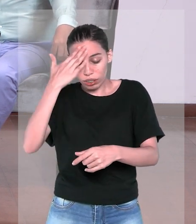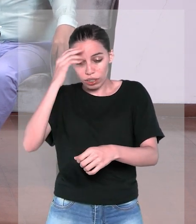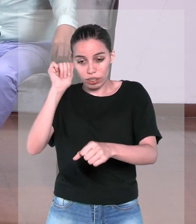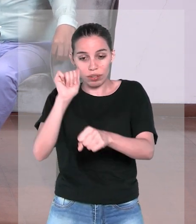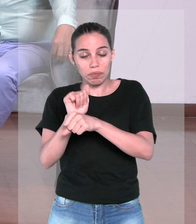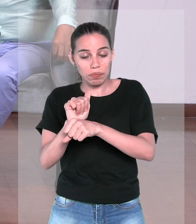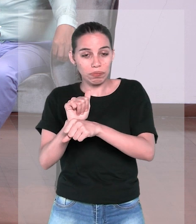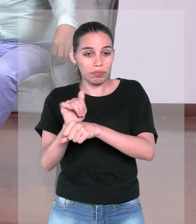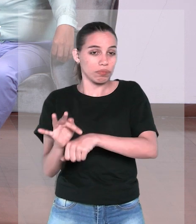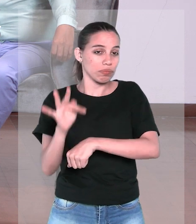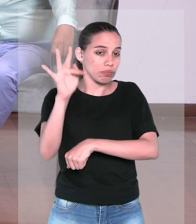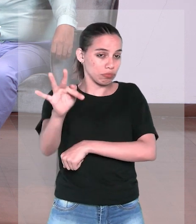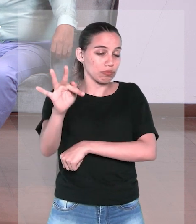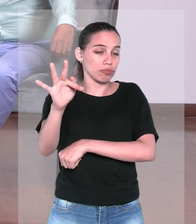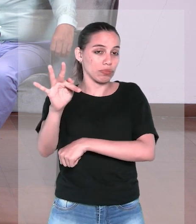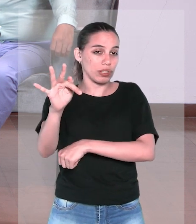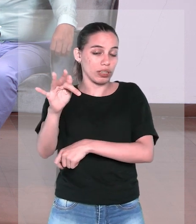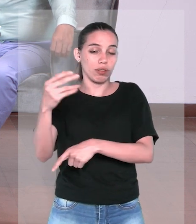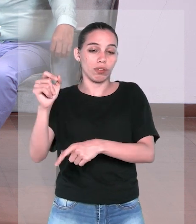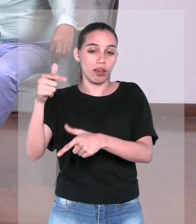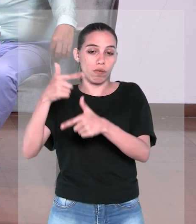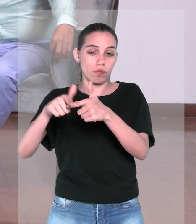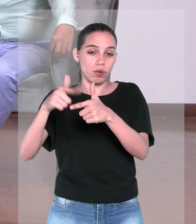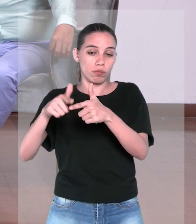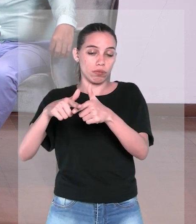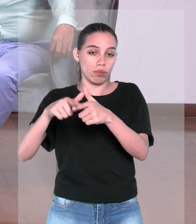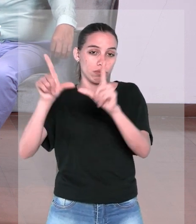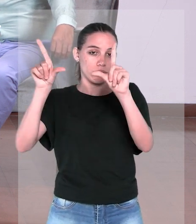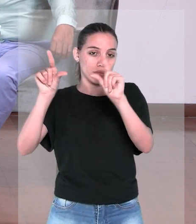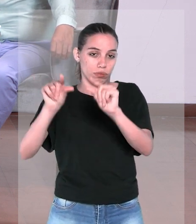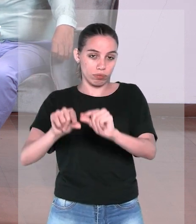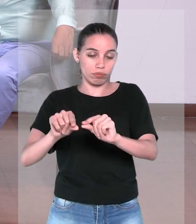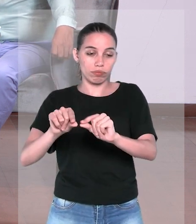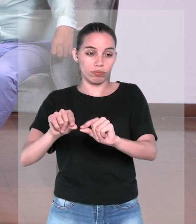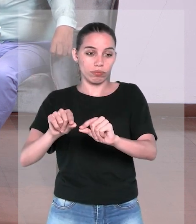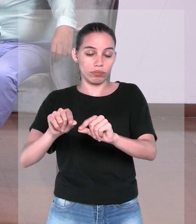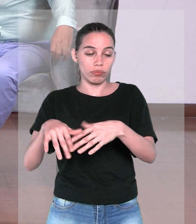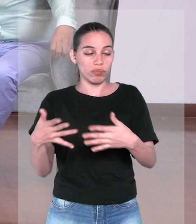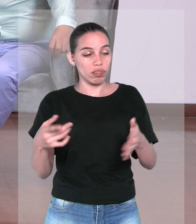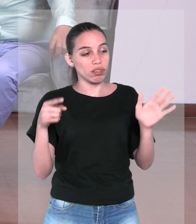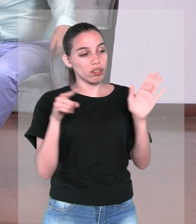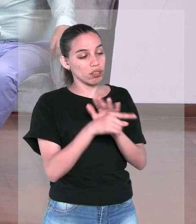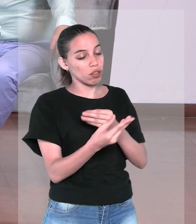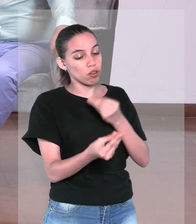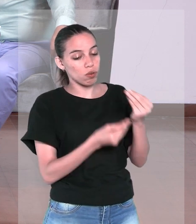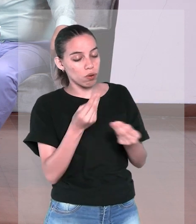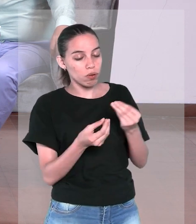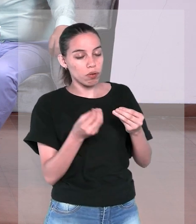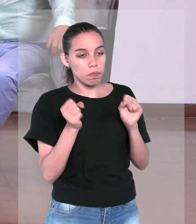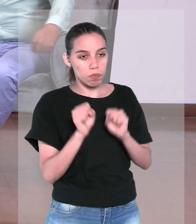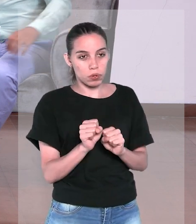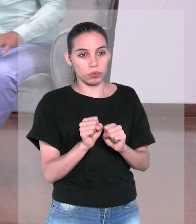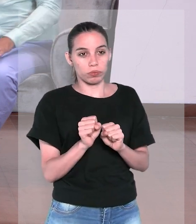Na plateia, um espectador faz uma pergunta ao Hugo no microfone. Boa noite, como é que você chama? Oi, boa noite,